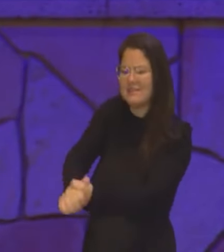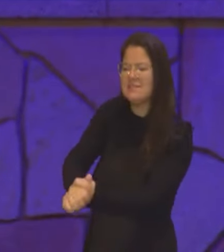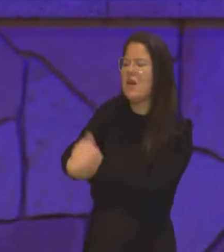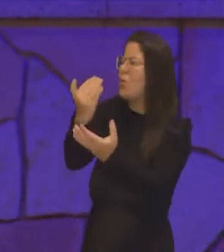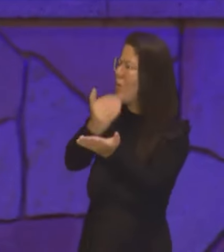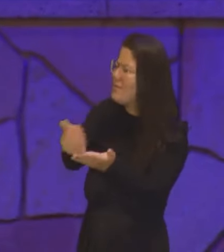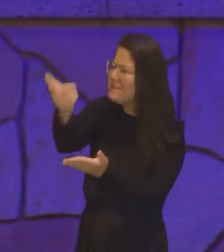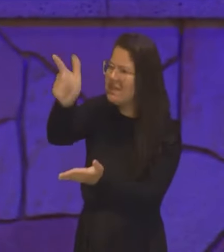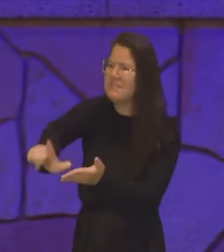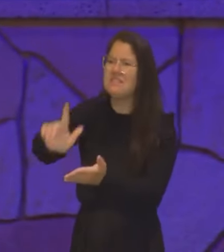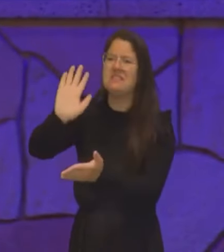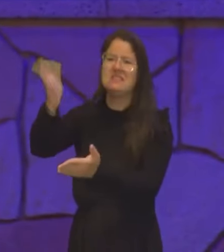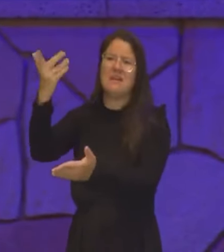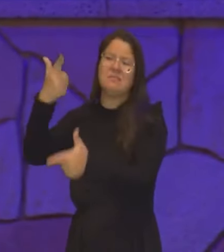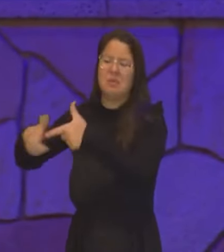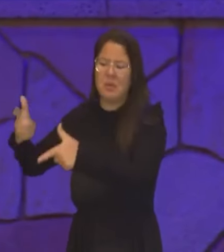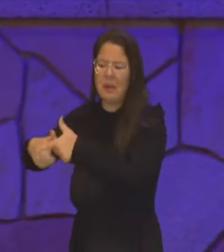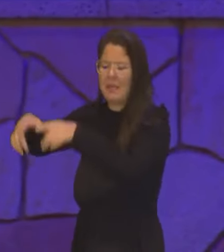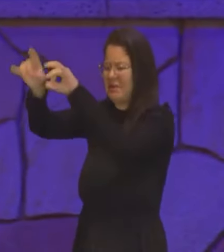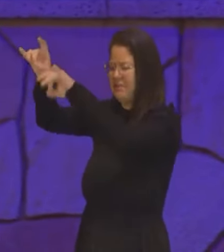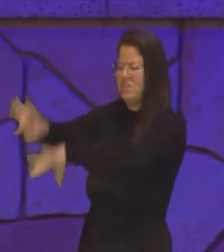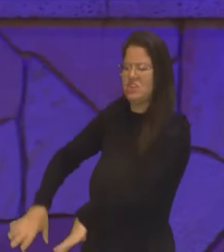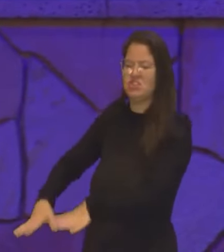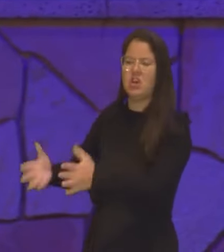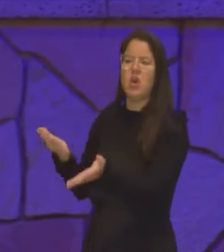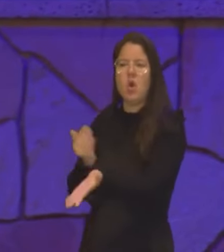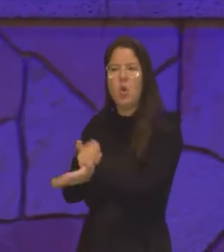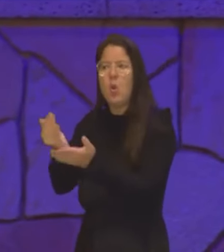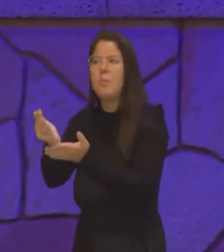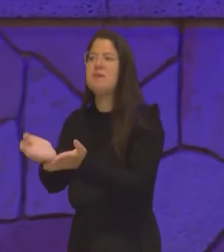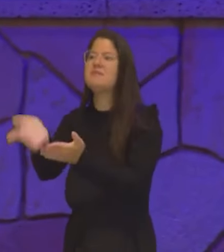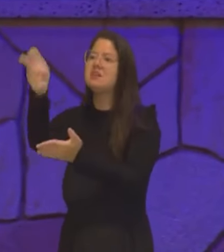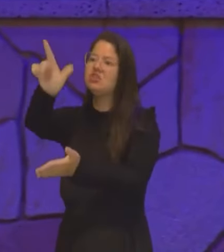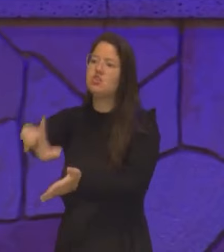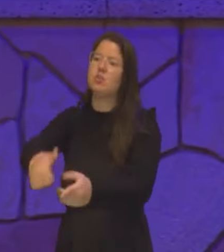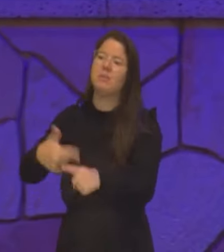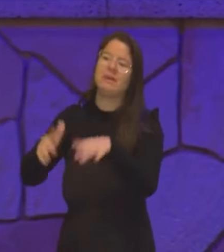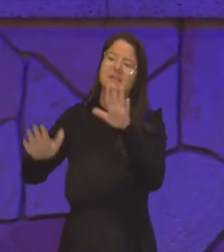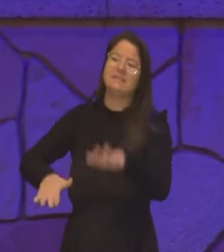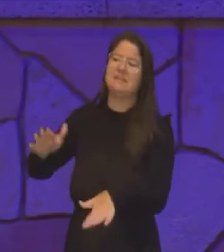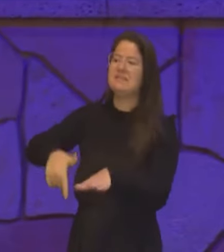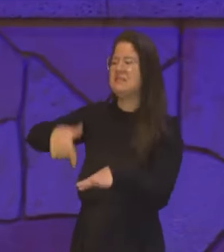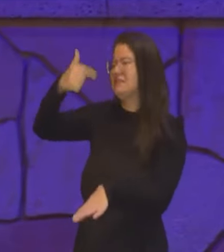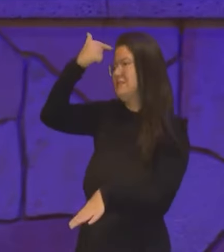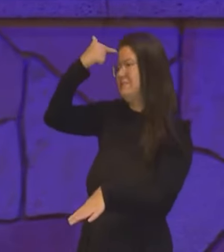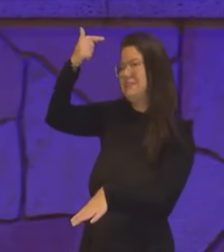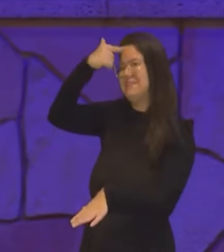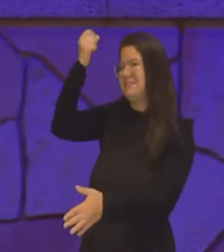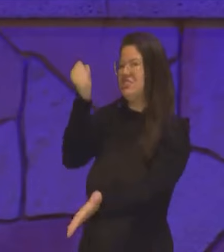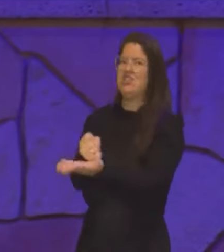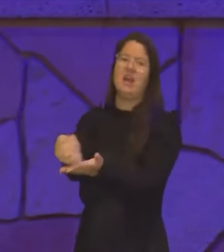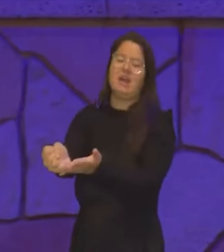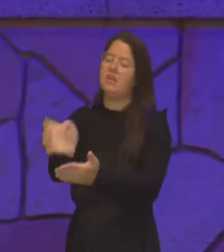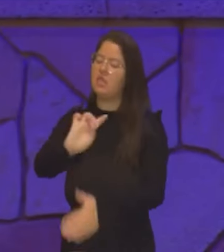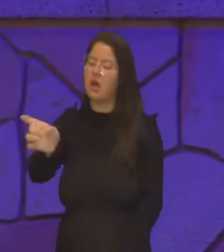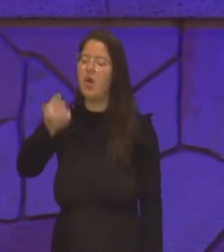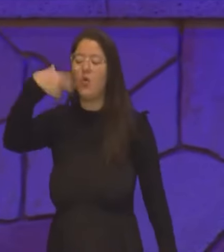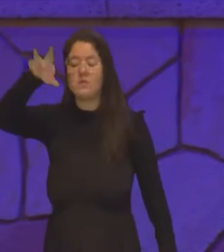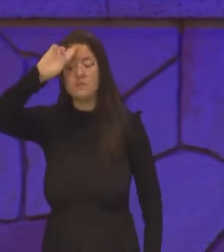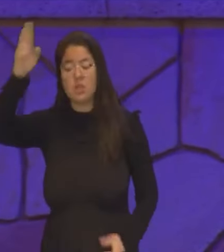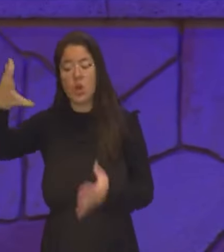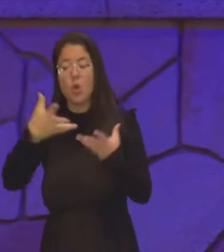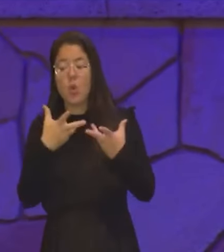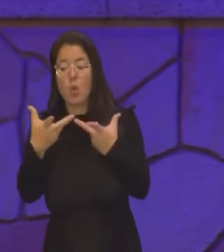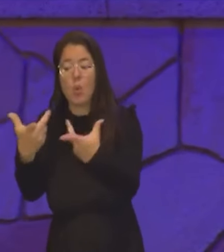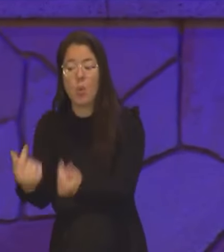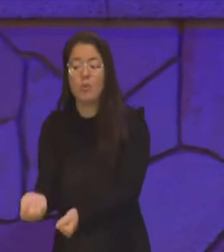recomeçar aquilo que foi rompido, aquilo que está perdido aparentemente diante dos olhos dos homens. O Senhor convida